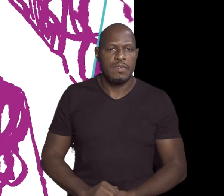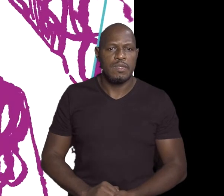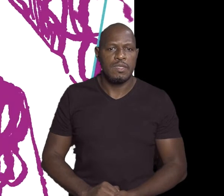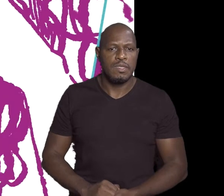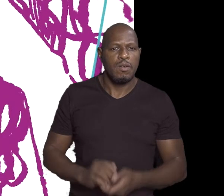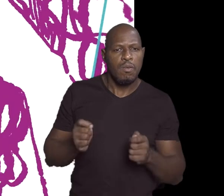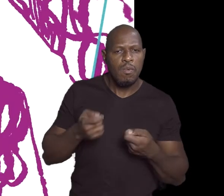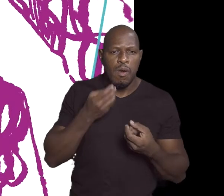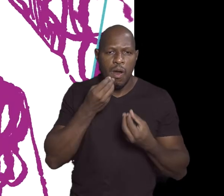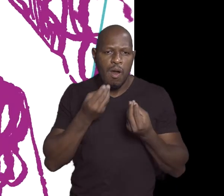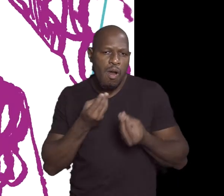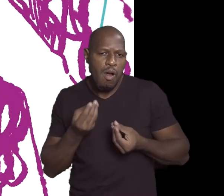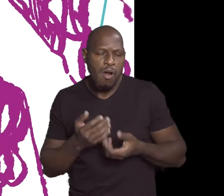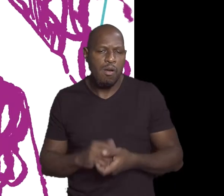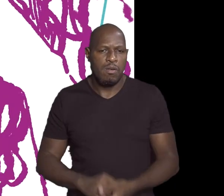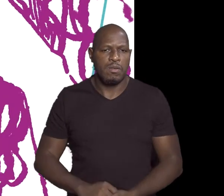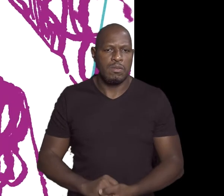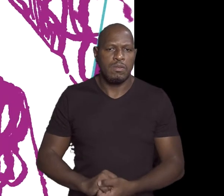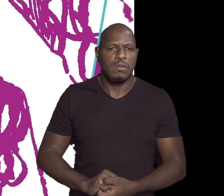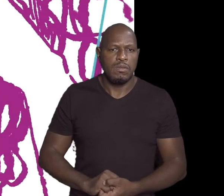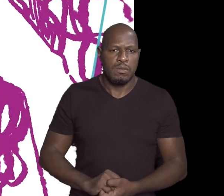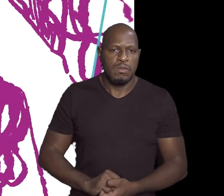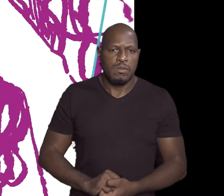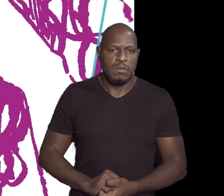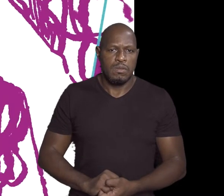e com isso eu posso modular